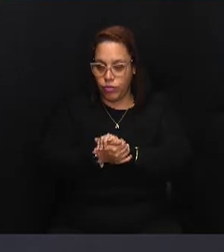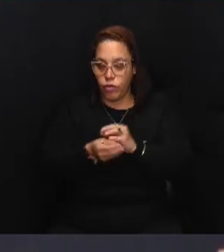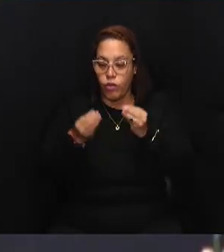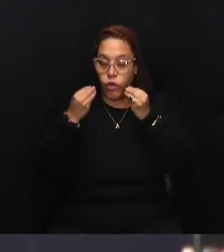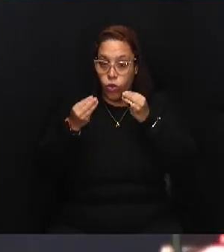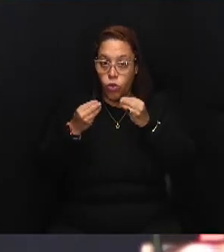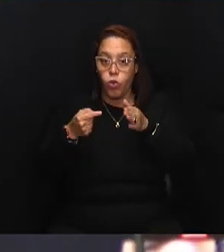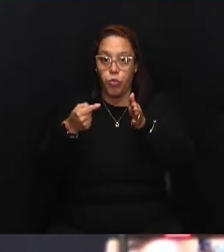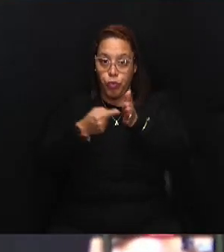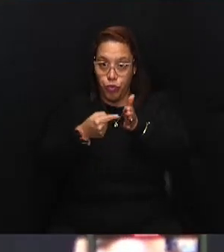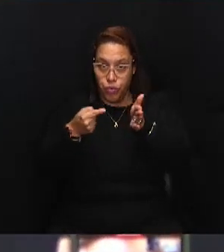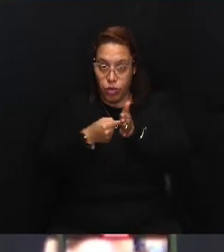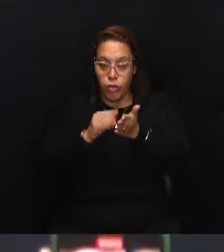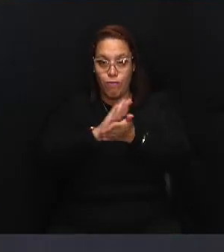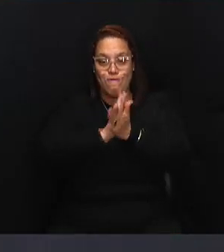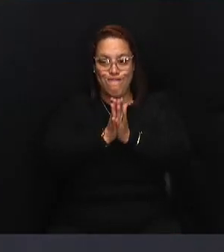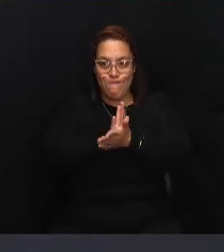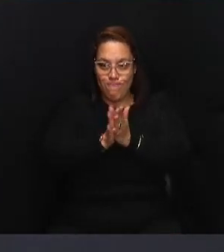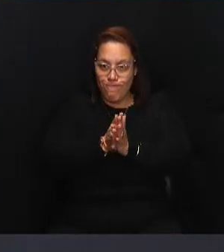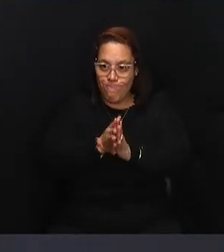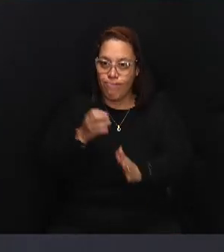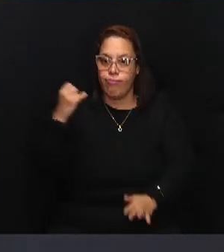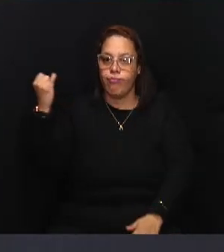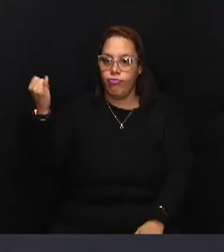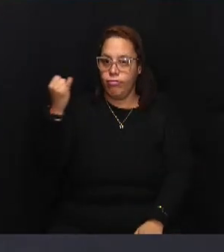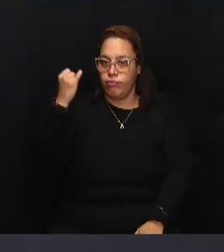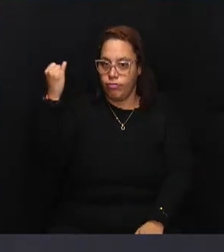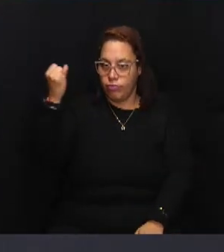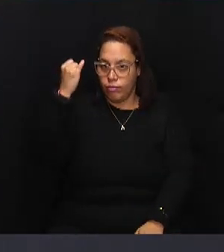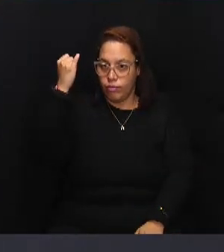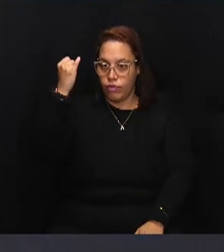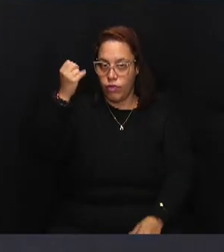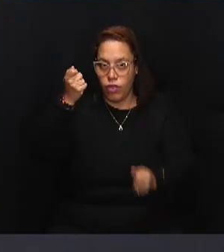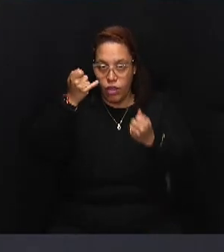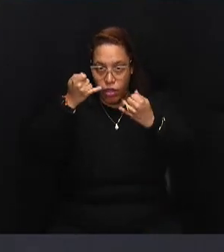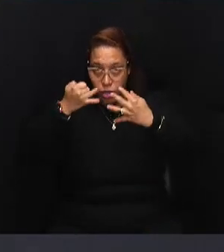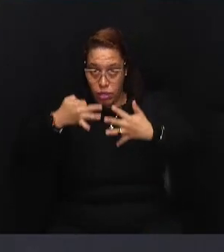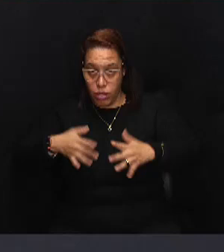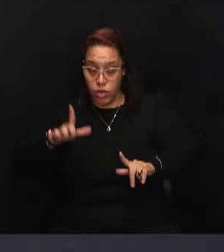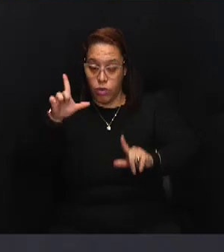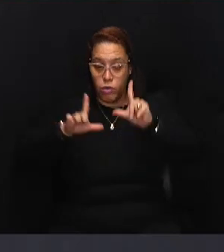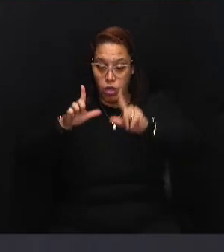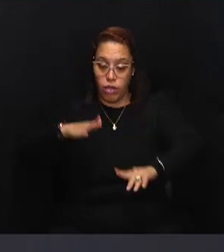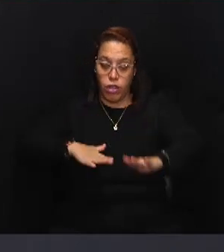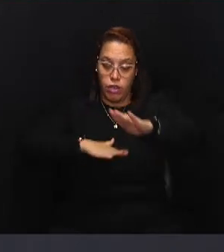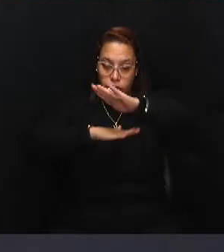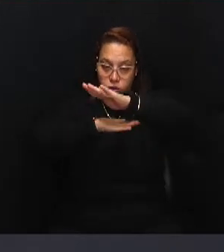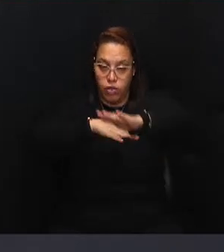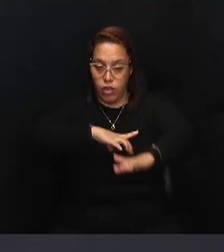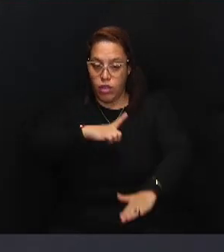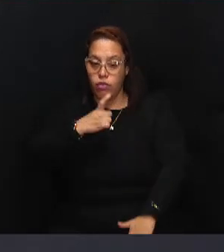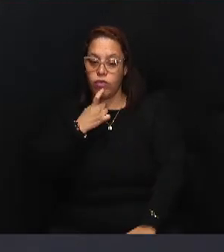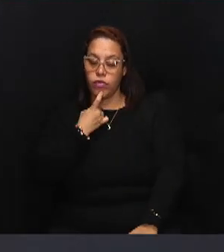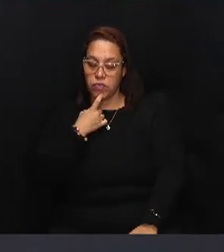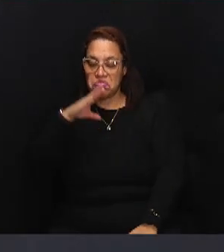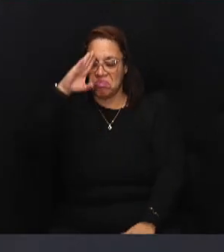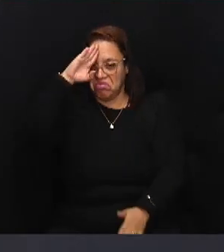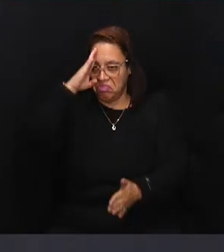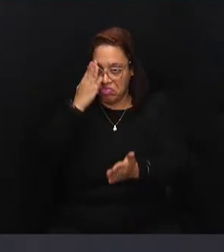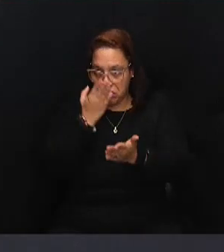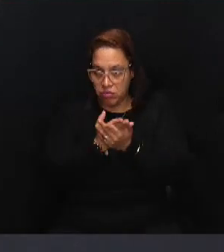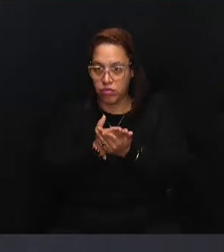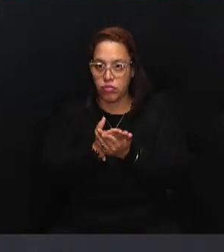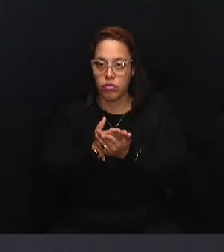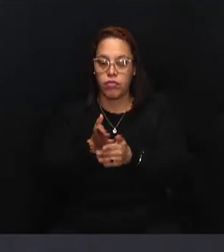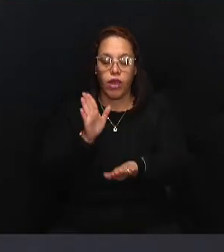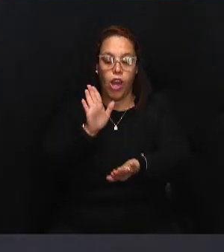as denúncias de maus tratos. É muito importante aquele esclarecimento pela TV Câmara. Tenho certeza que serviu de